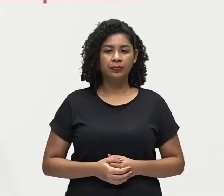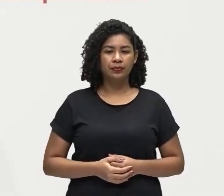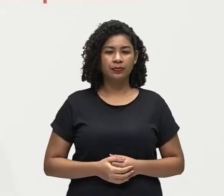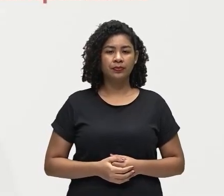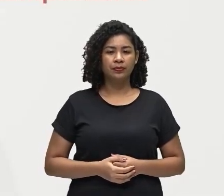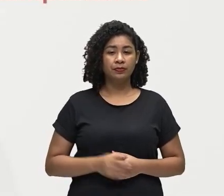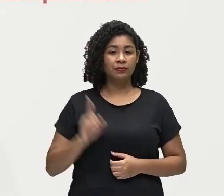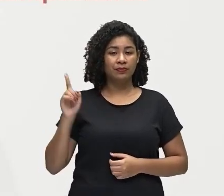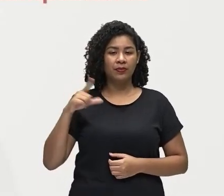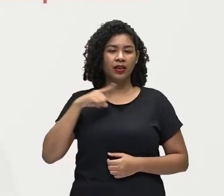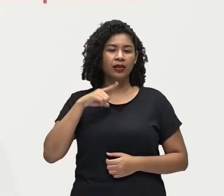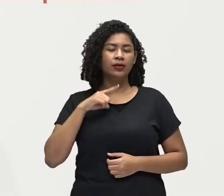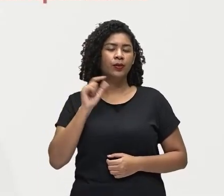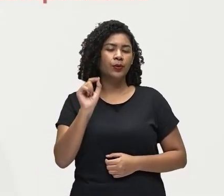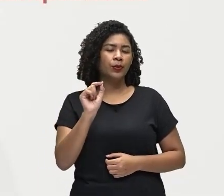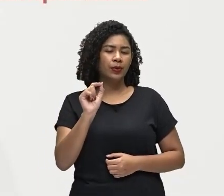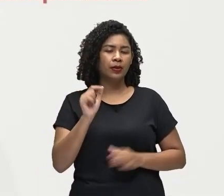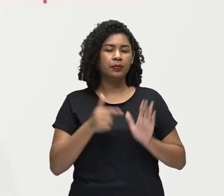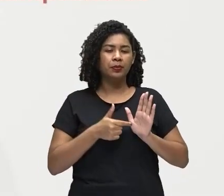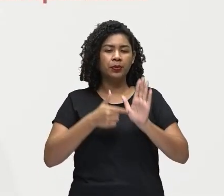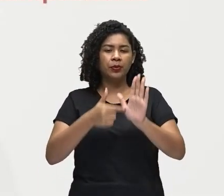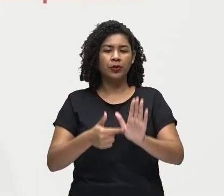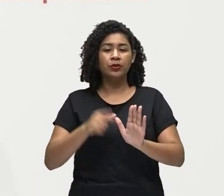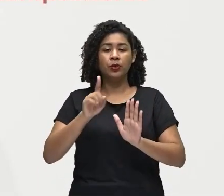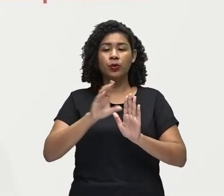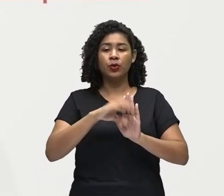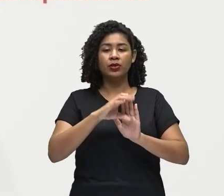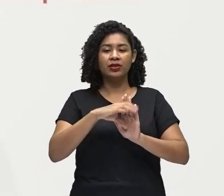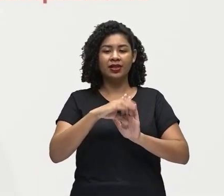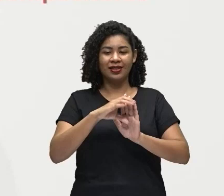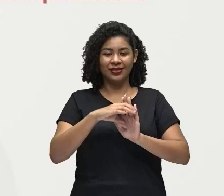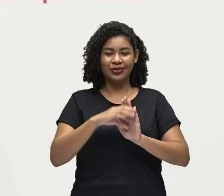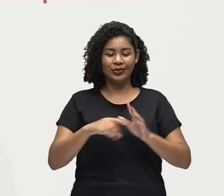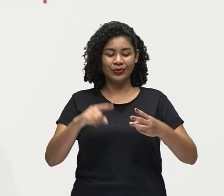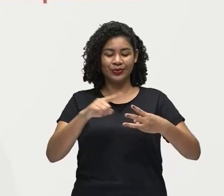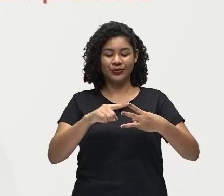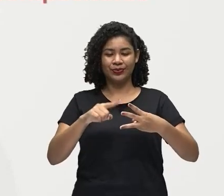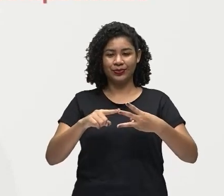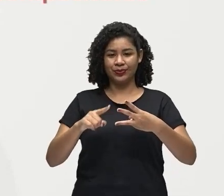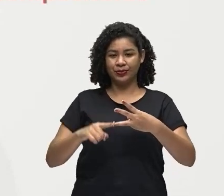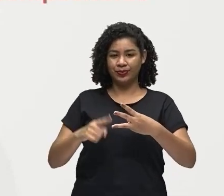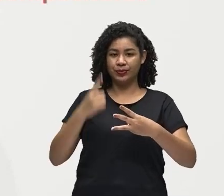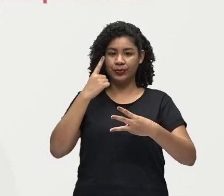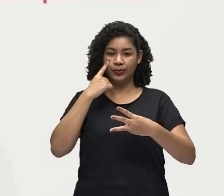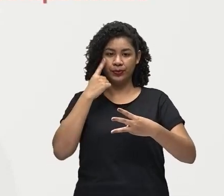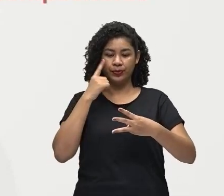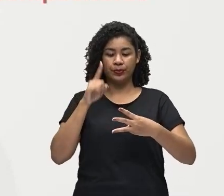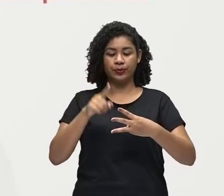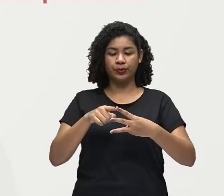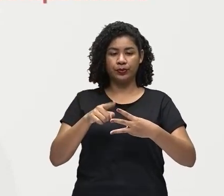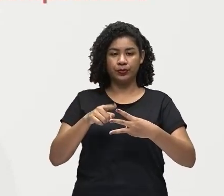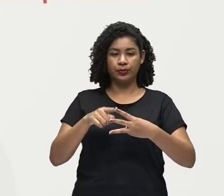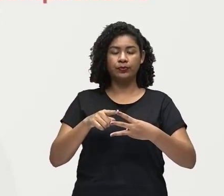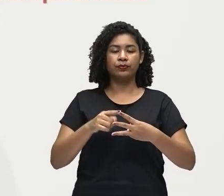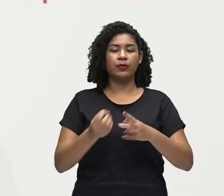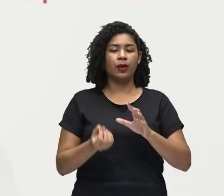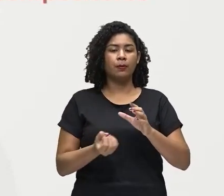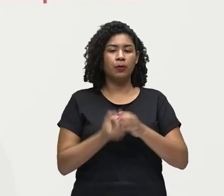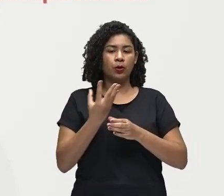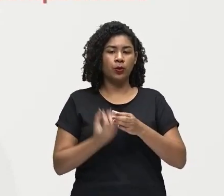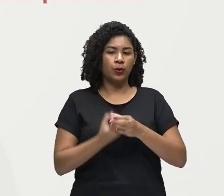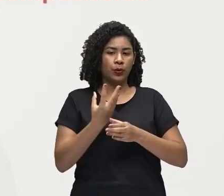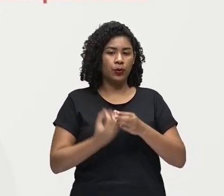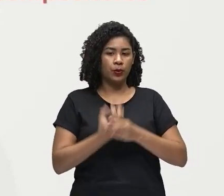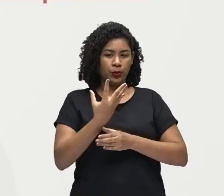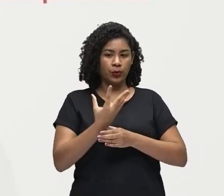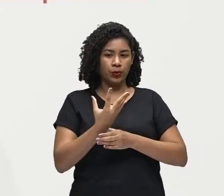gente tem aí um pouco mais da definição deles, né? Então, olha só. Primeiro, nós temos aí os seres produtores,